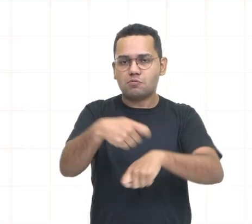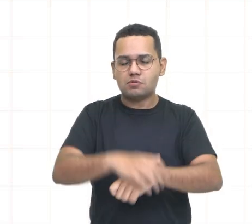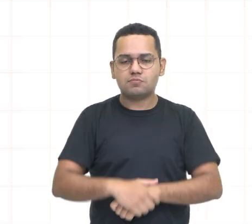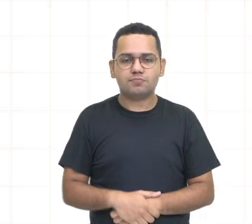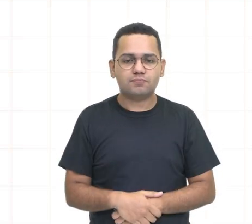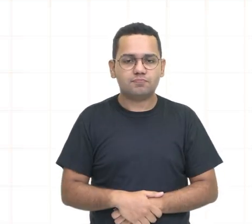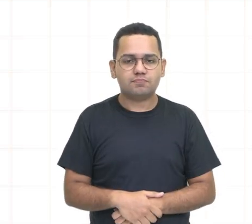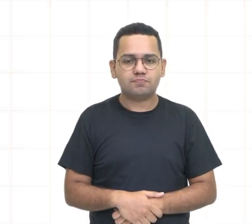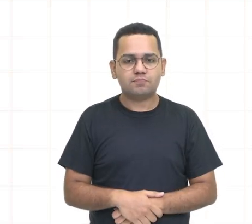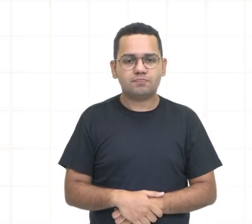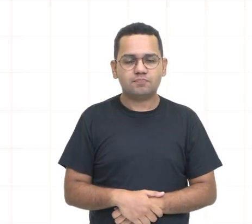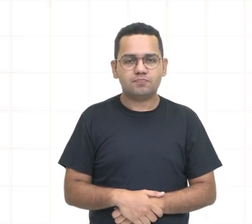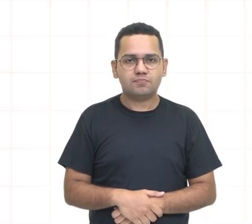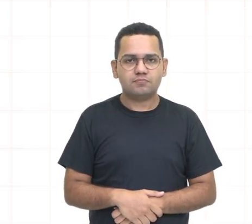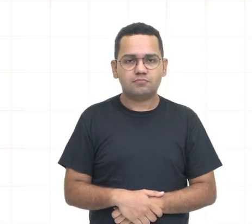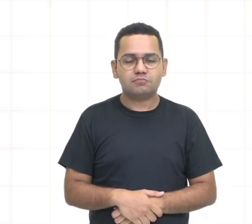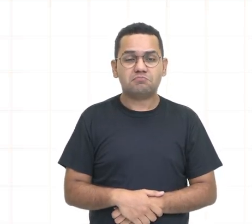crises